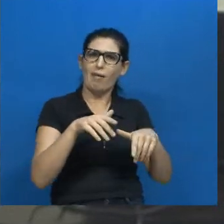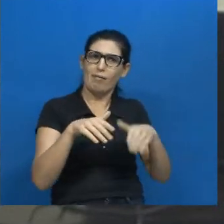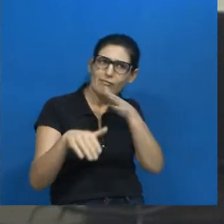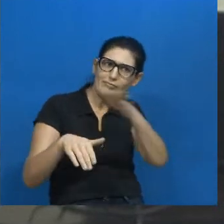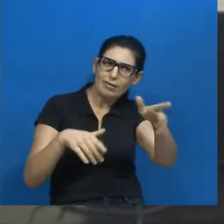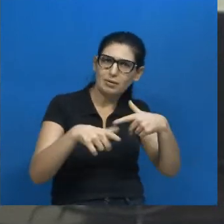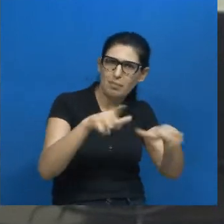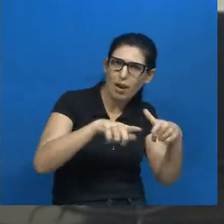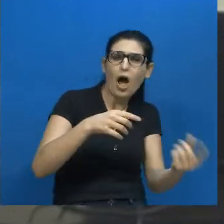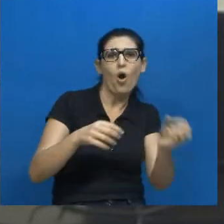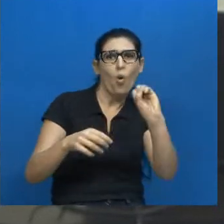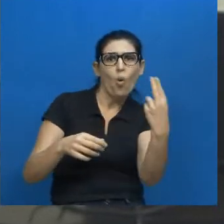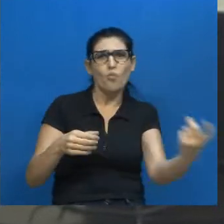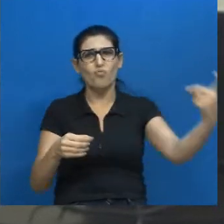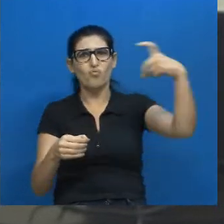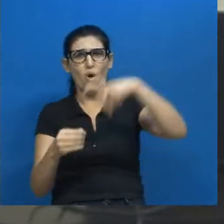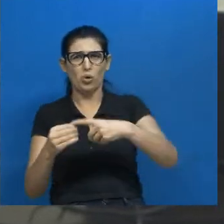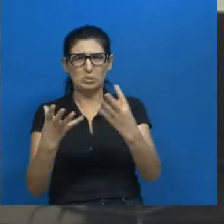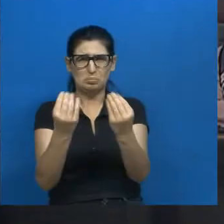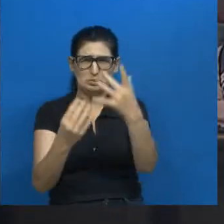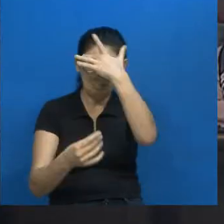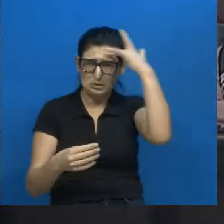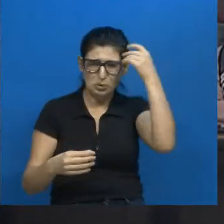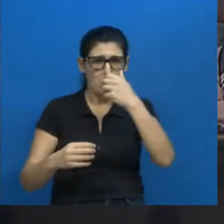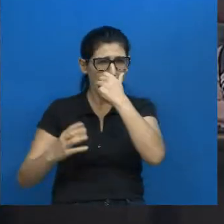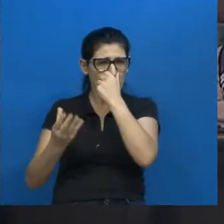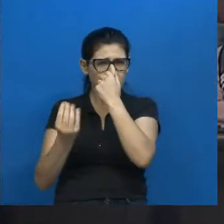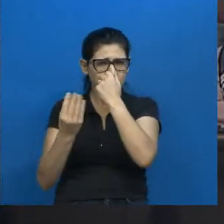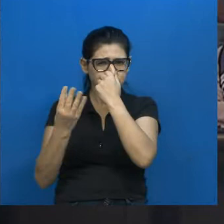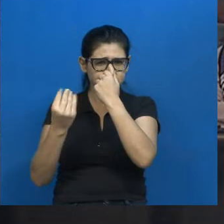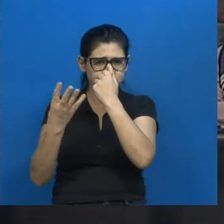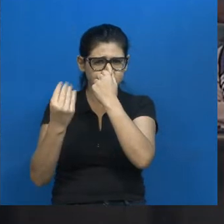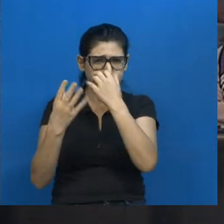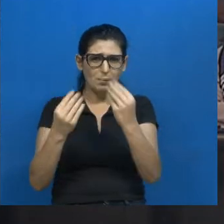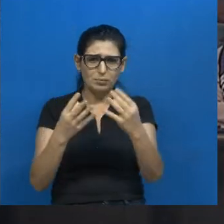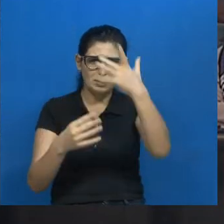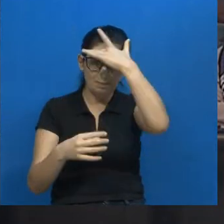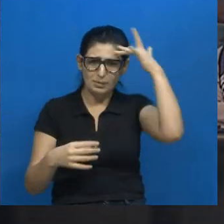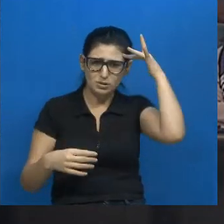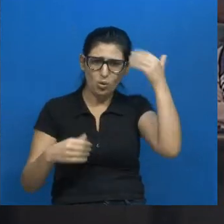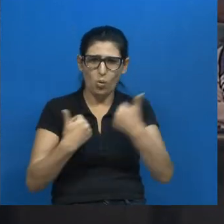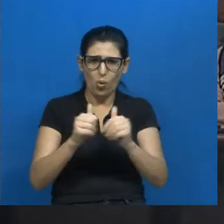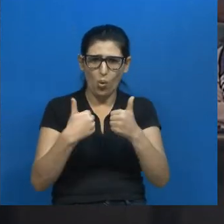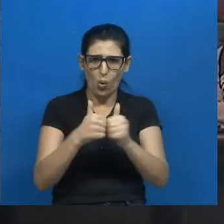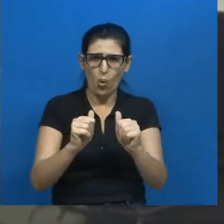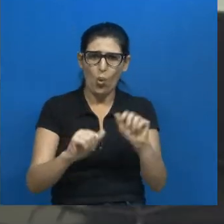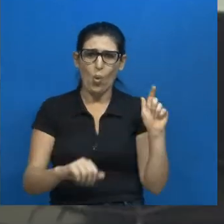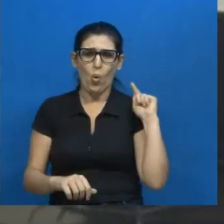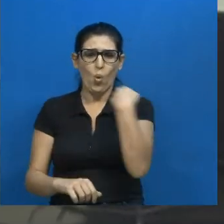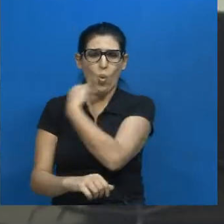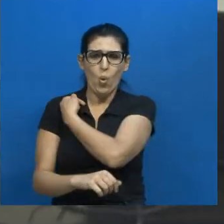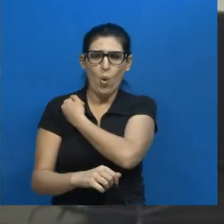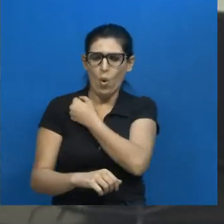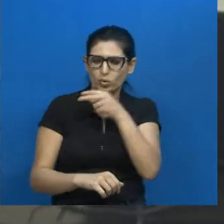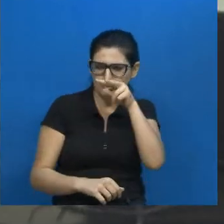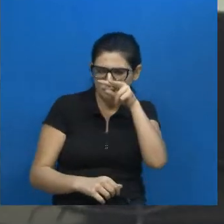volume maior de passageiros, uma quantidade maior de passageiros. E o que nós pegamos? A gente olhou essa grade de horário